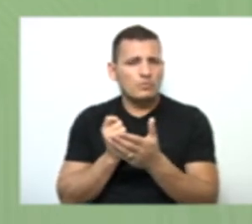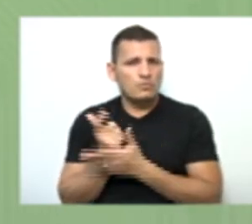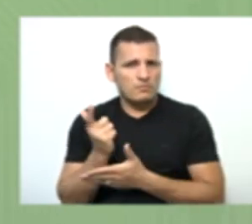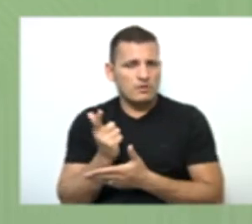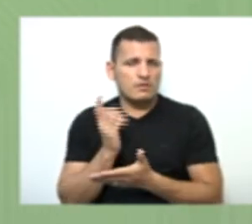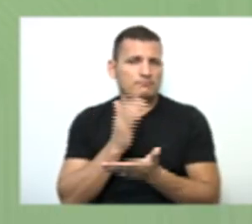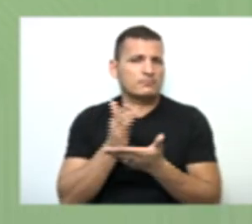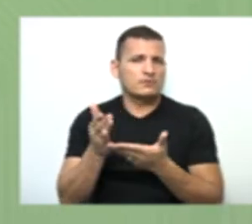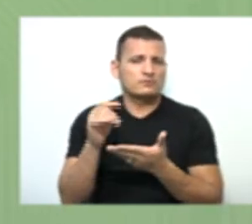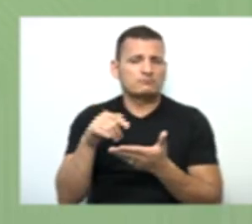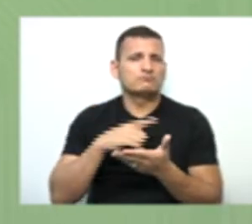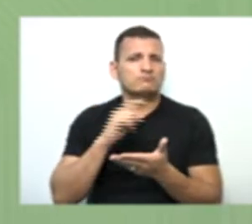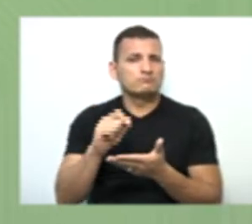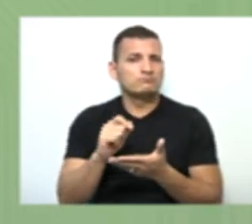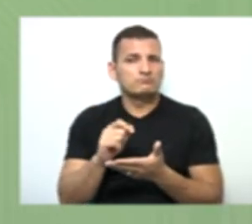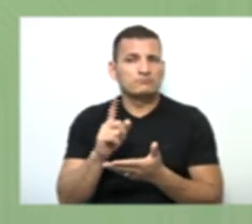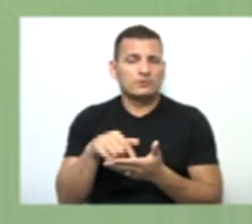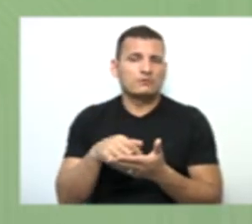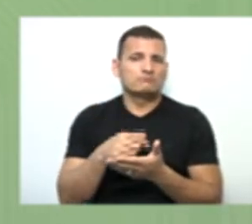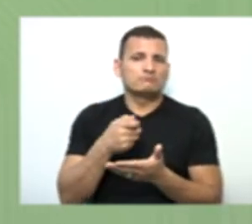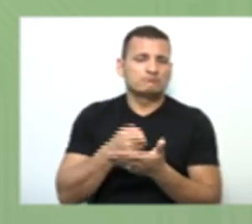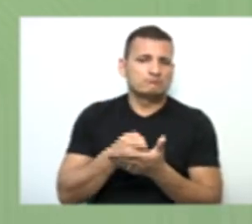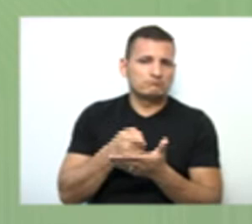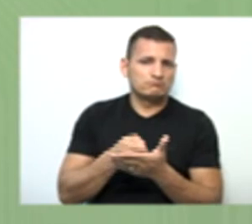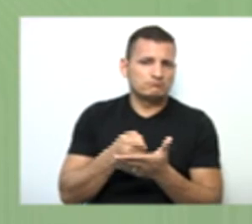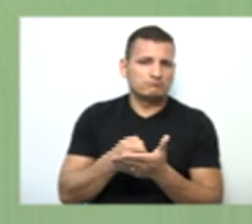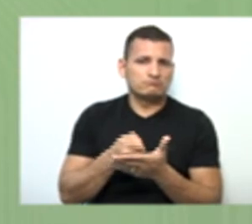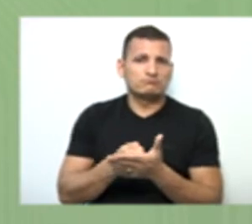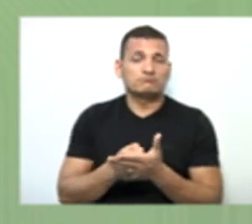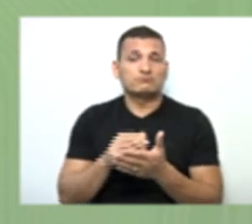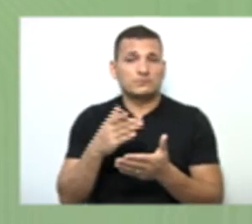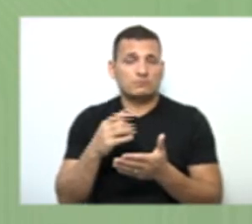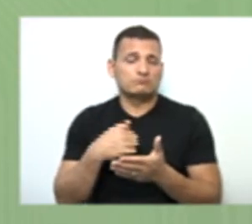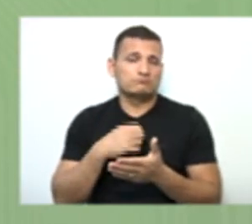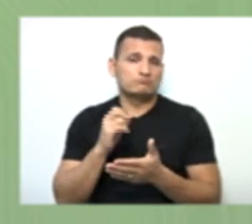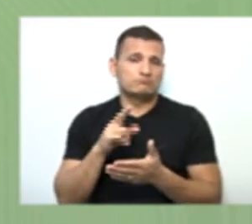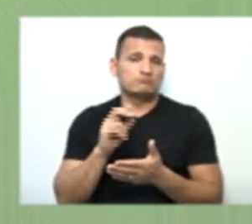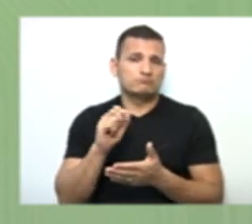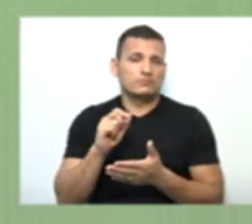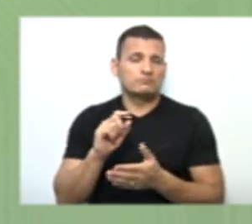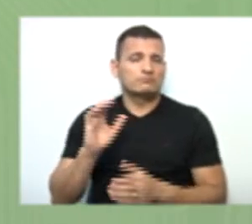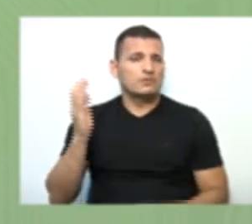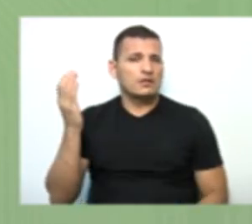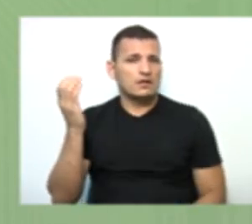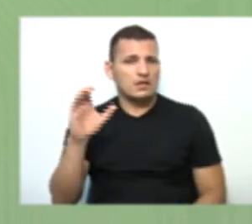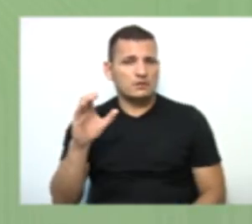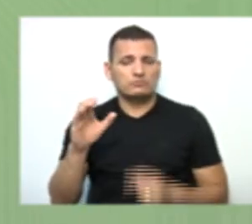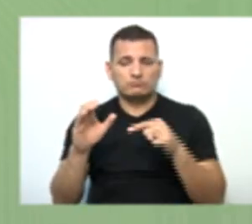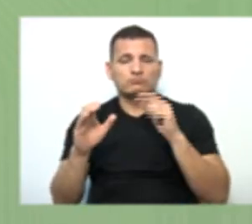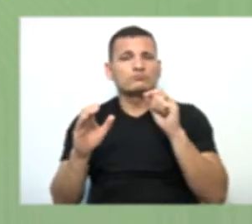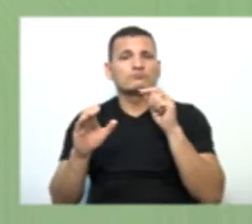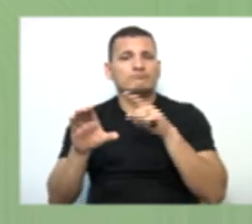uma obrigação. Então, eu vou creditar obrigação com